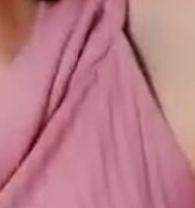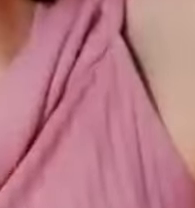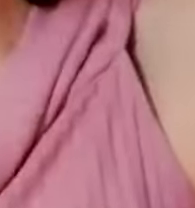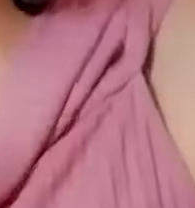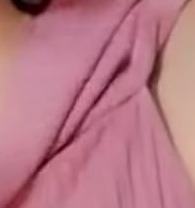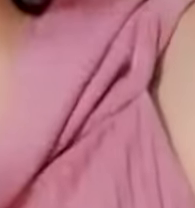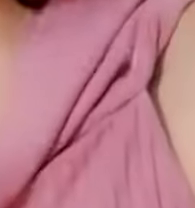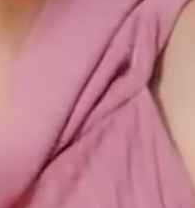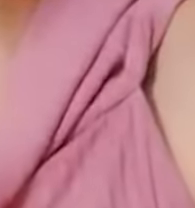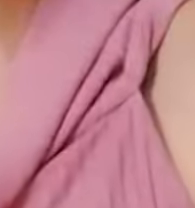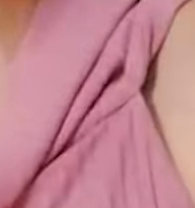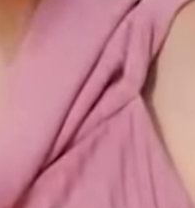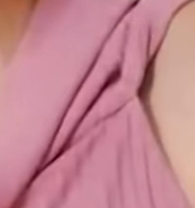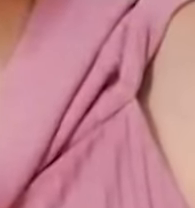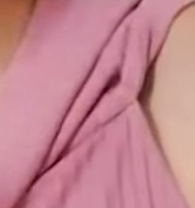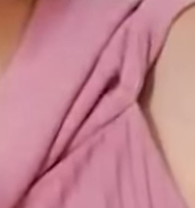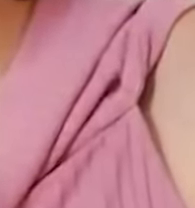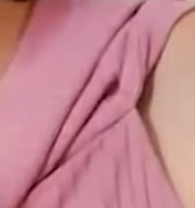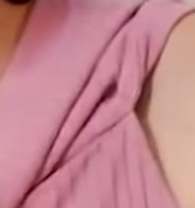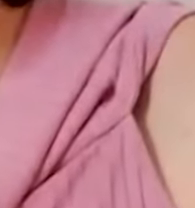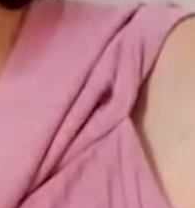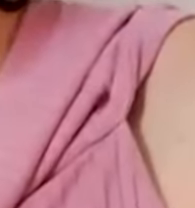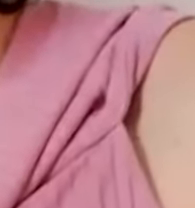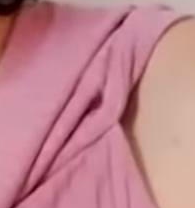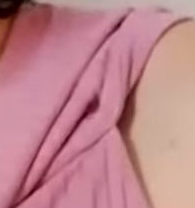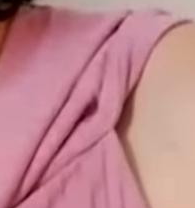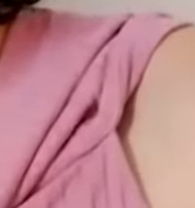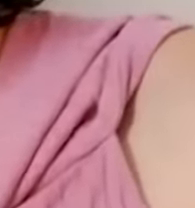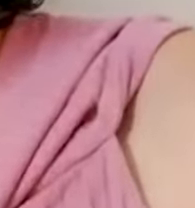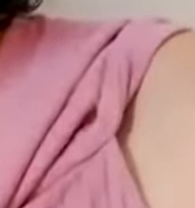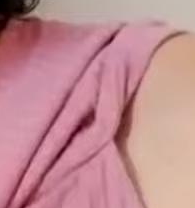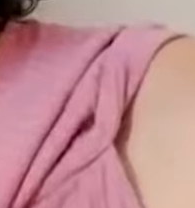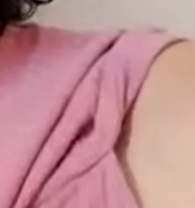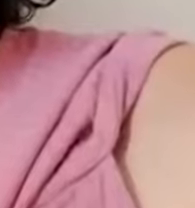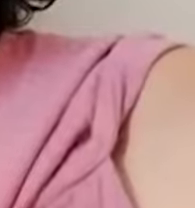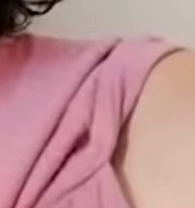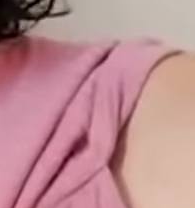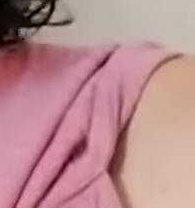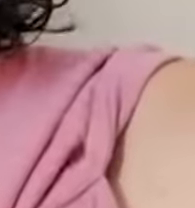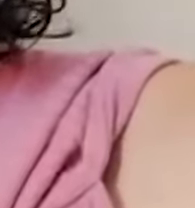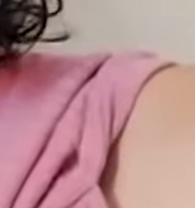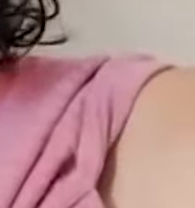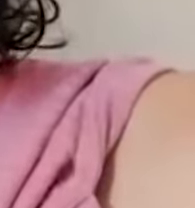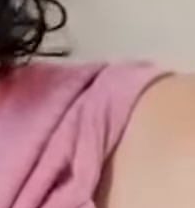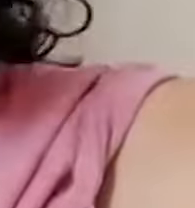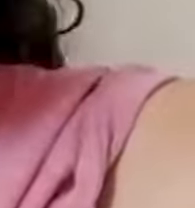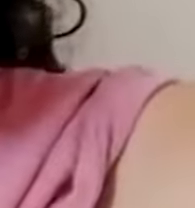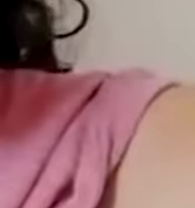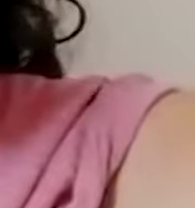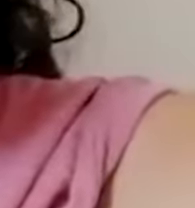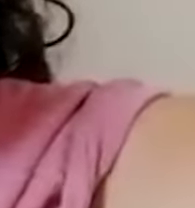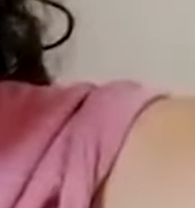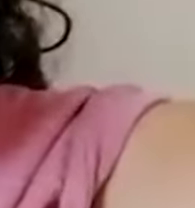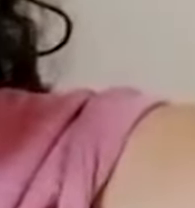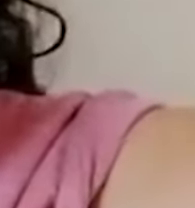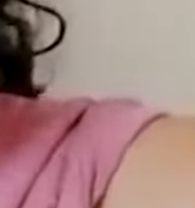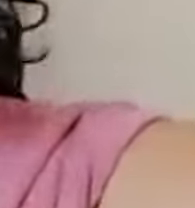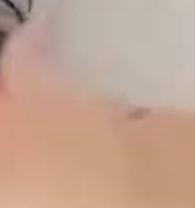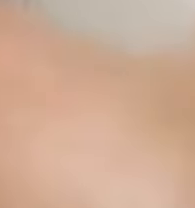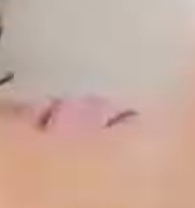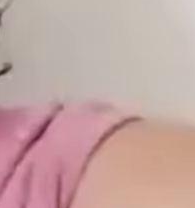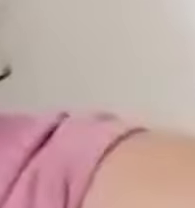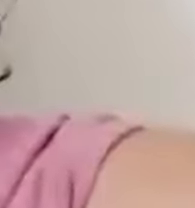e a gente entendeu que Pra gente seria uma um caminho muito eh acho que muito muito possível muito agradável